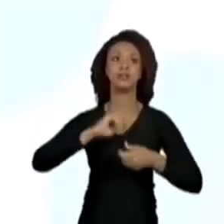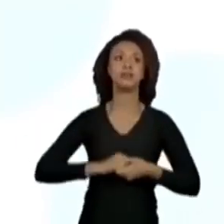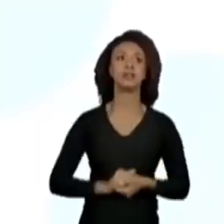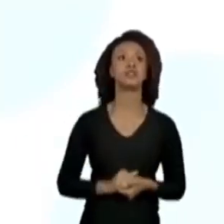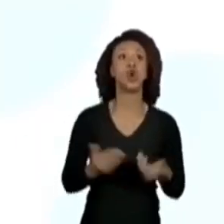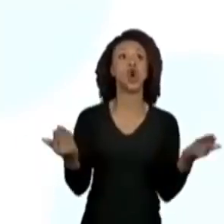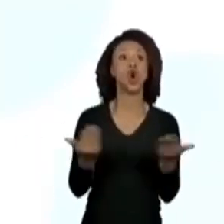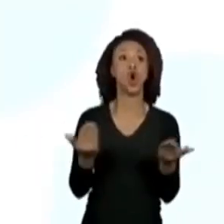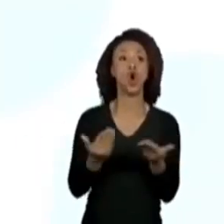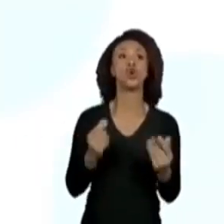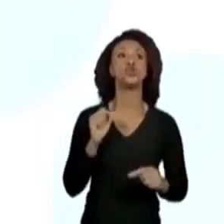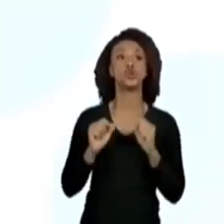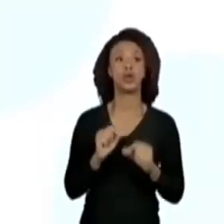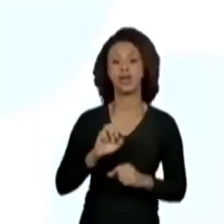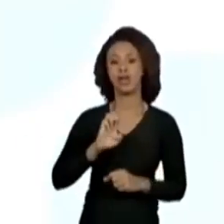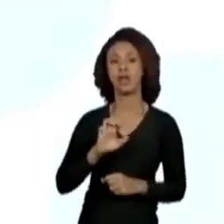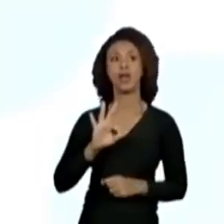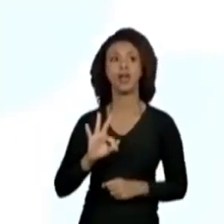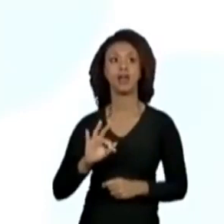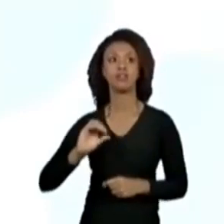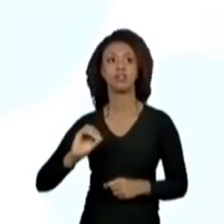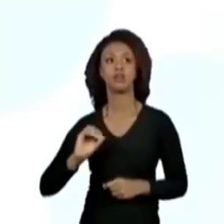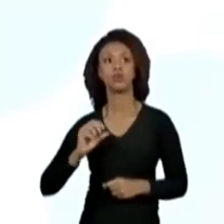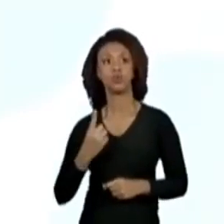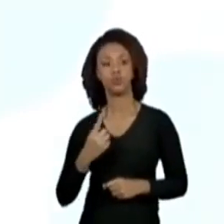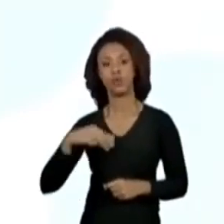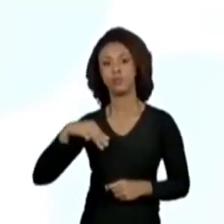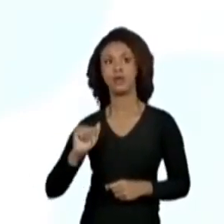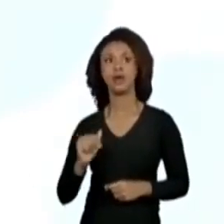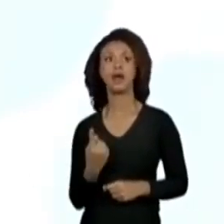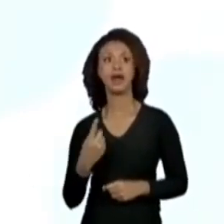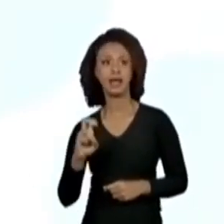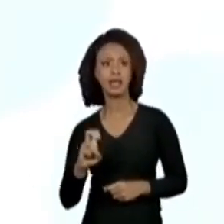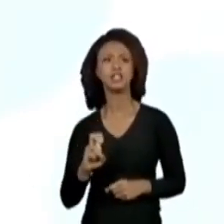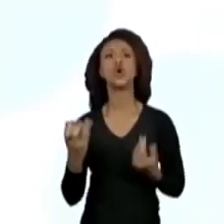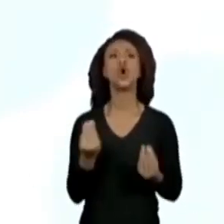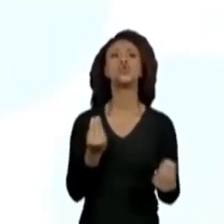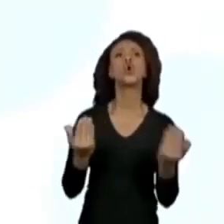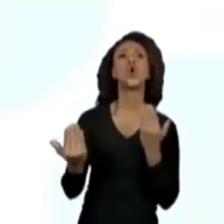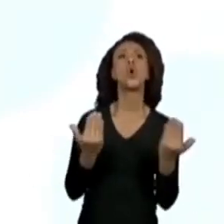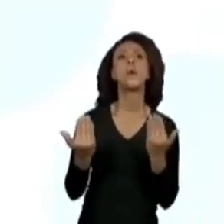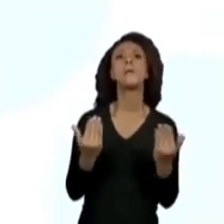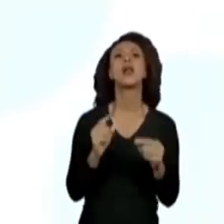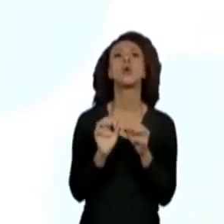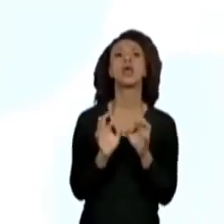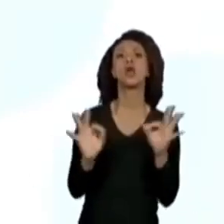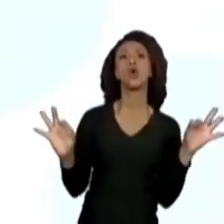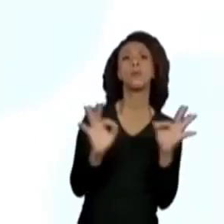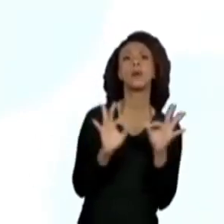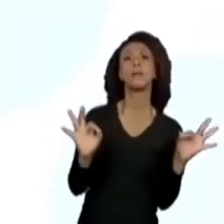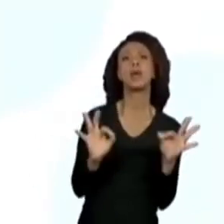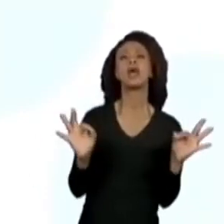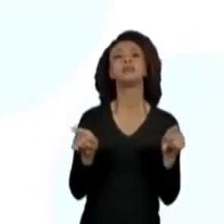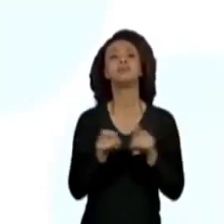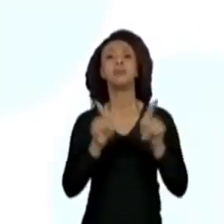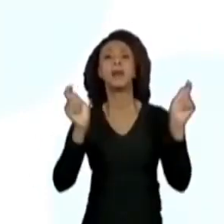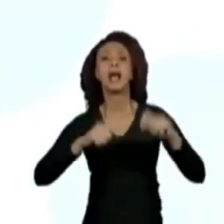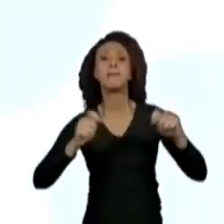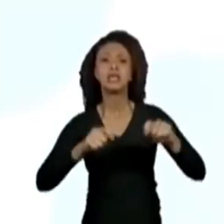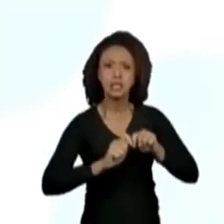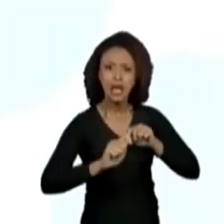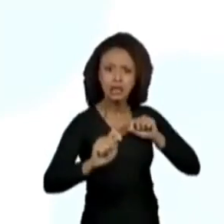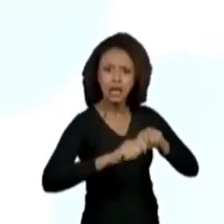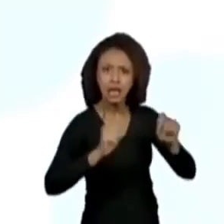EF01MA15. Comparar comprimentos, capacidades ou massas utilizando termos como mais alto, mais baixo, mais